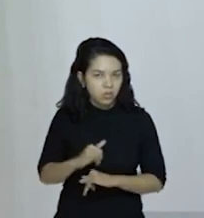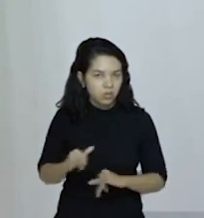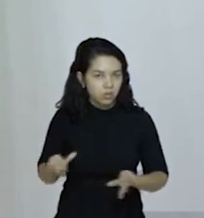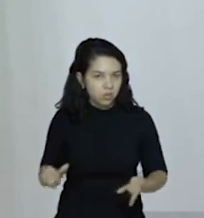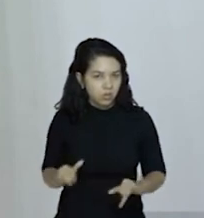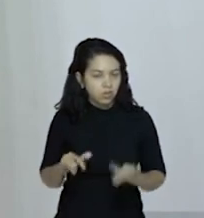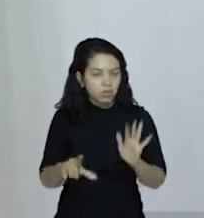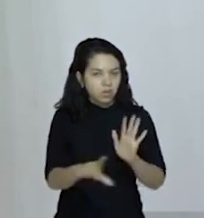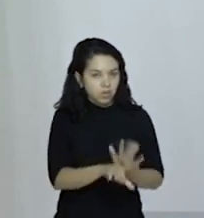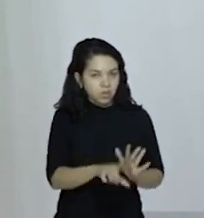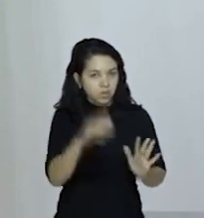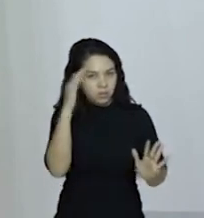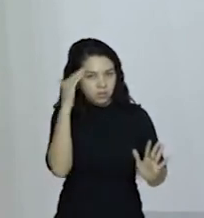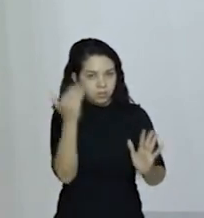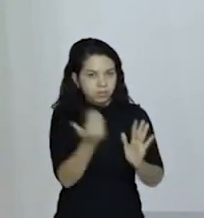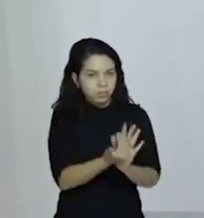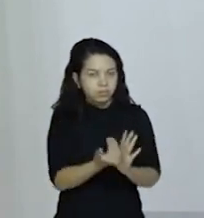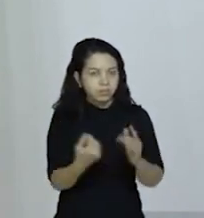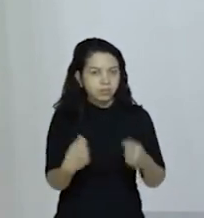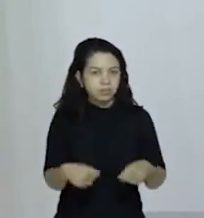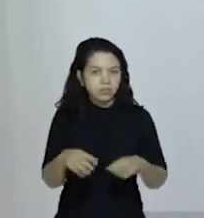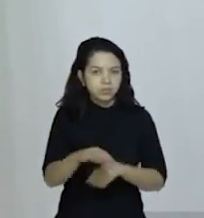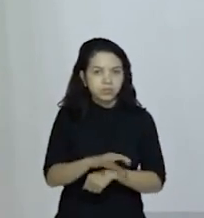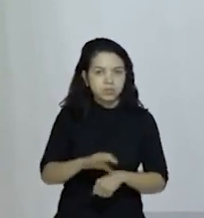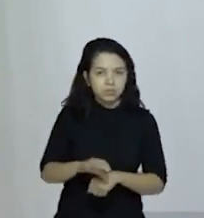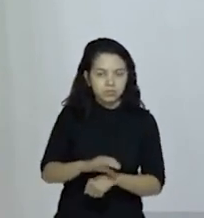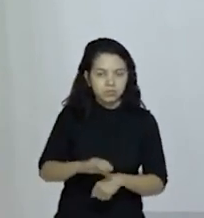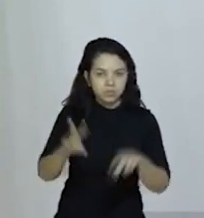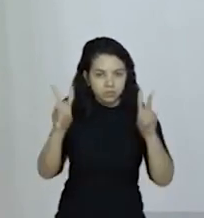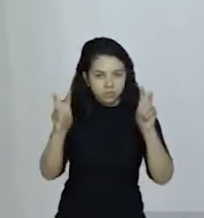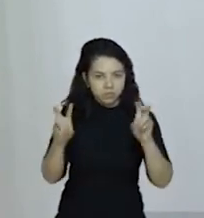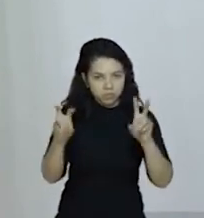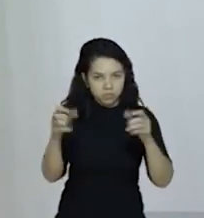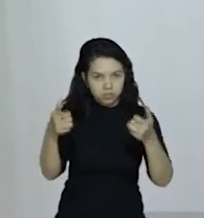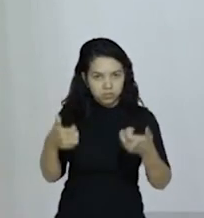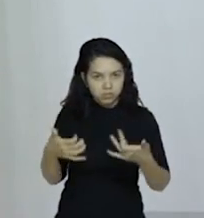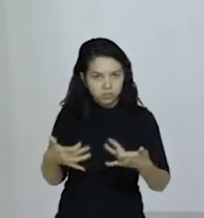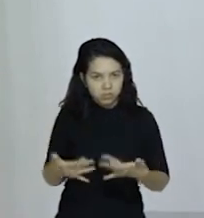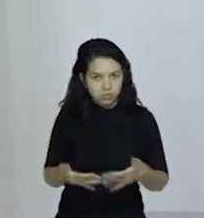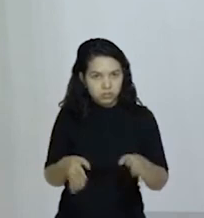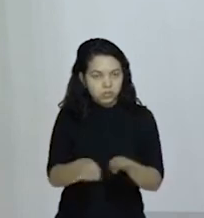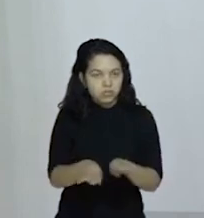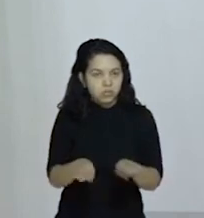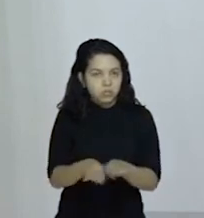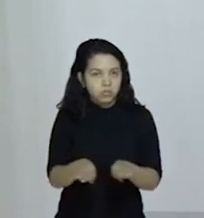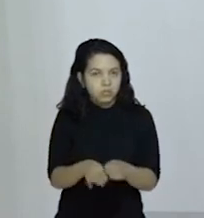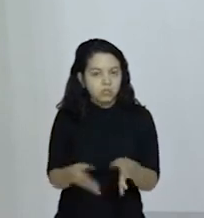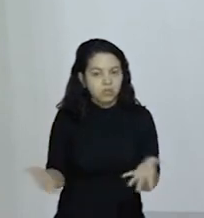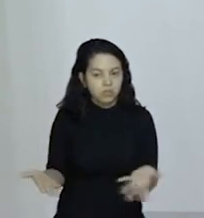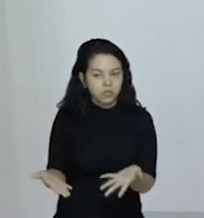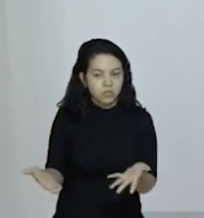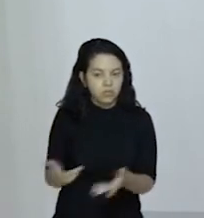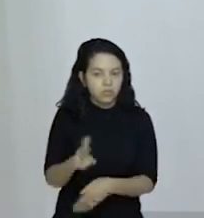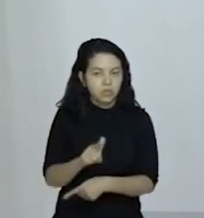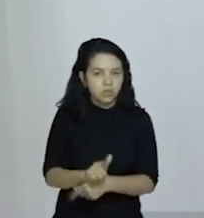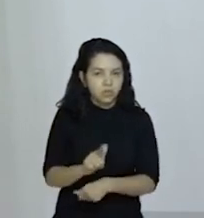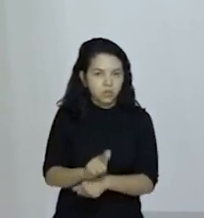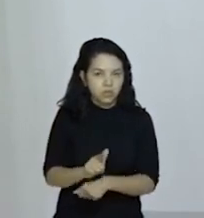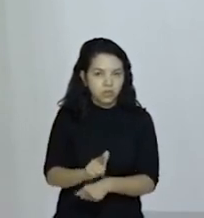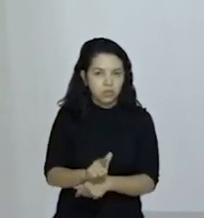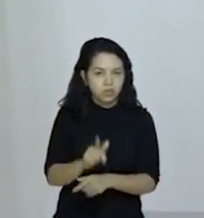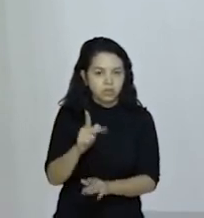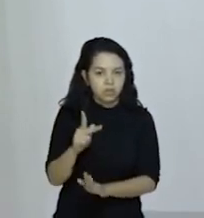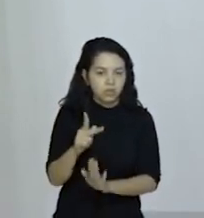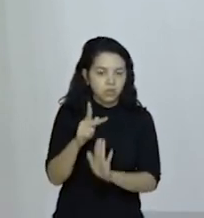legislação e a Constituição sobre os temas citados e que a atual gestão não tem